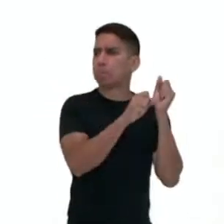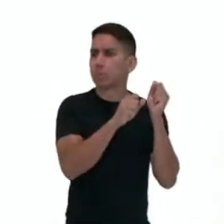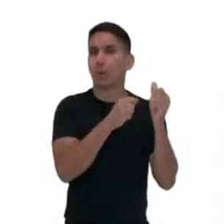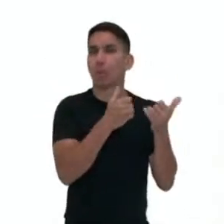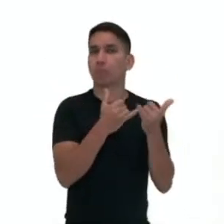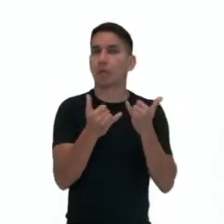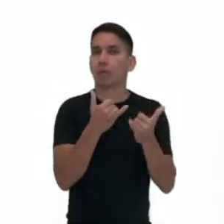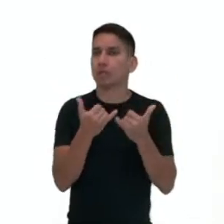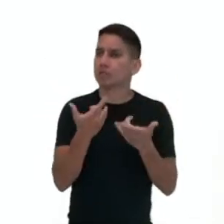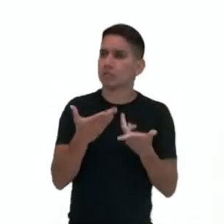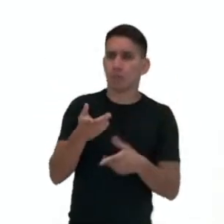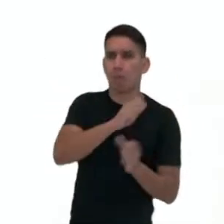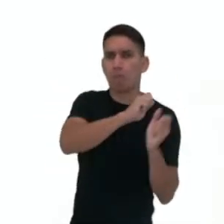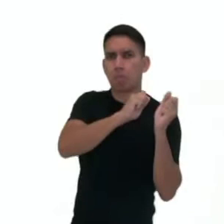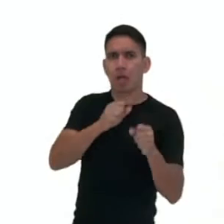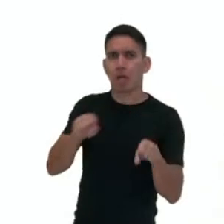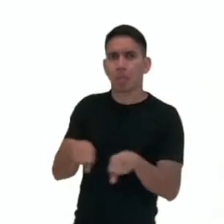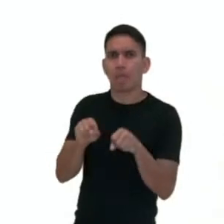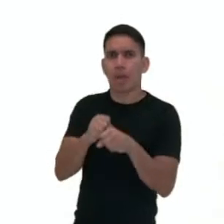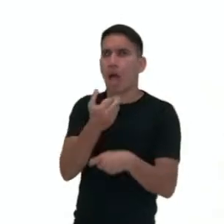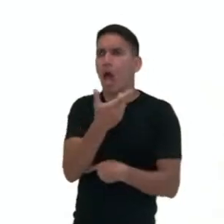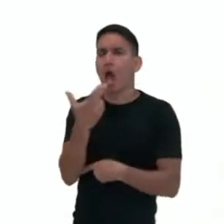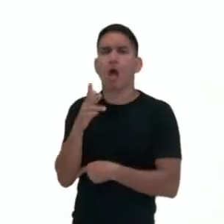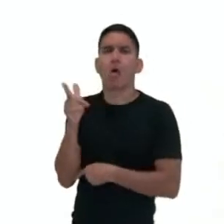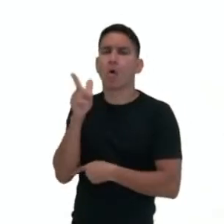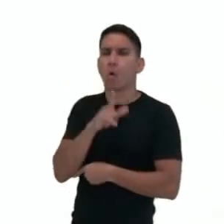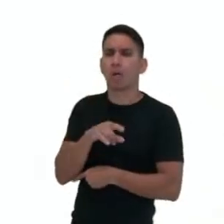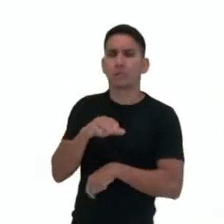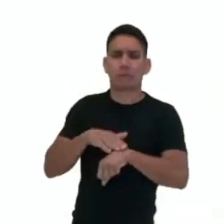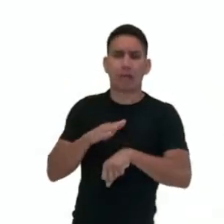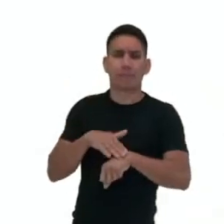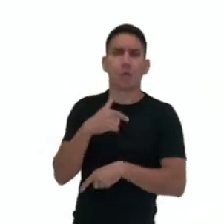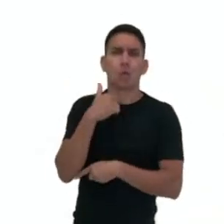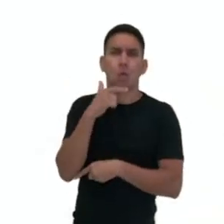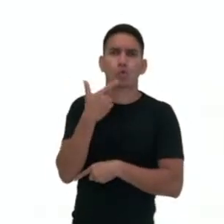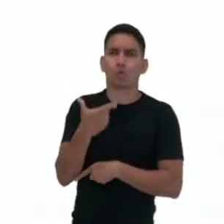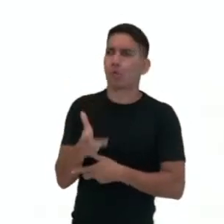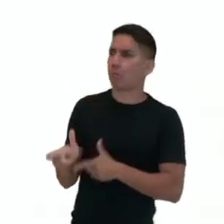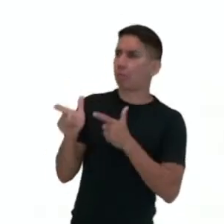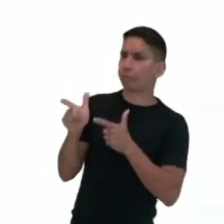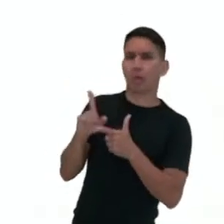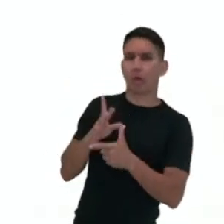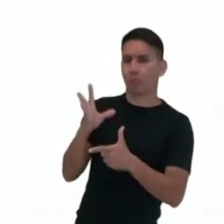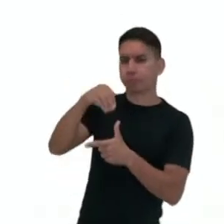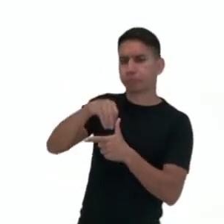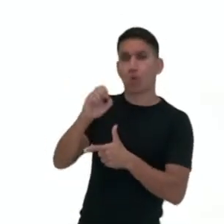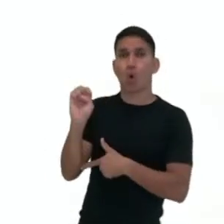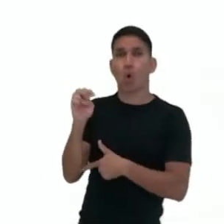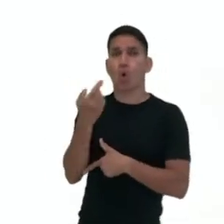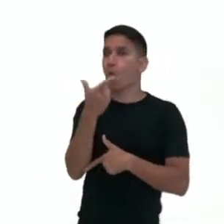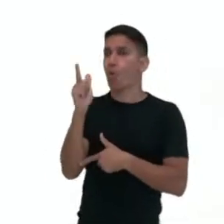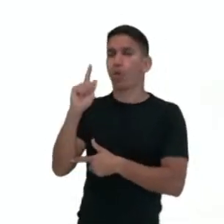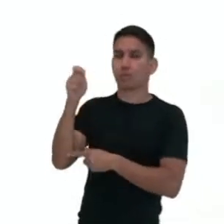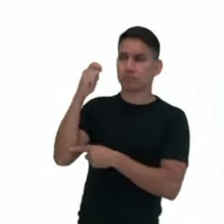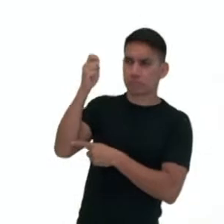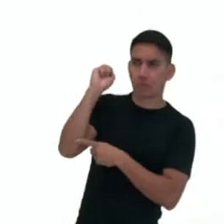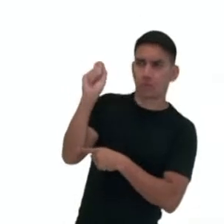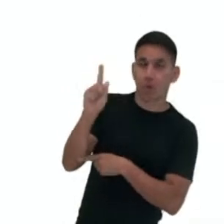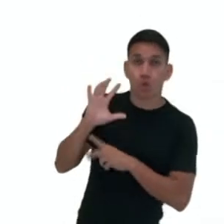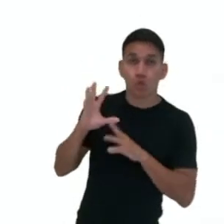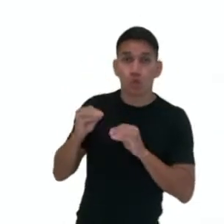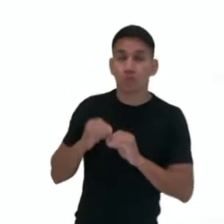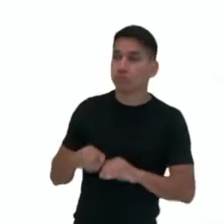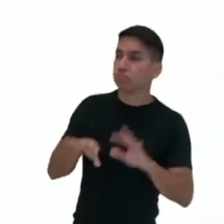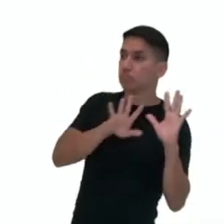com garruchas, que nem tinham tido tempo de carregar de pólvora, outros com boleadeiras, mas todos de pé,